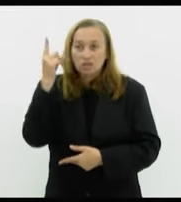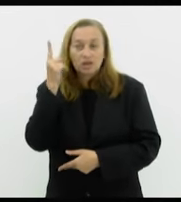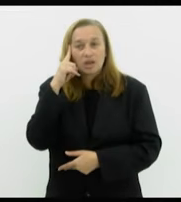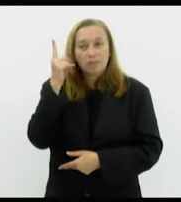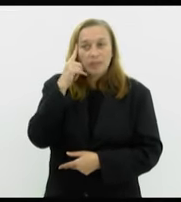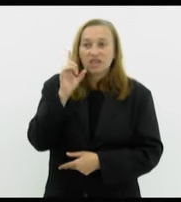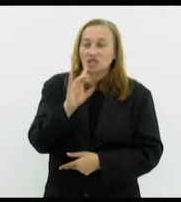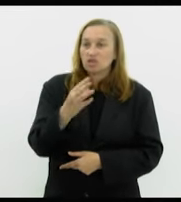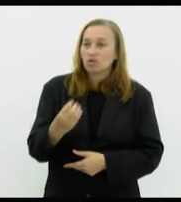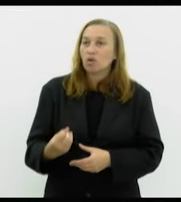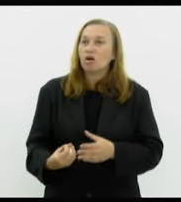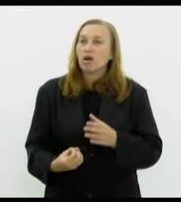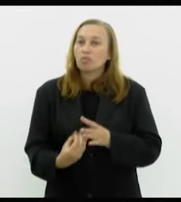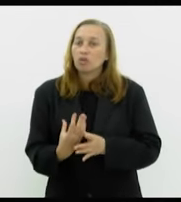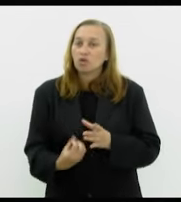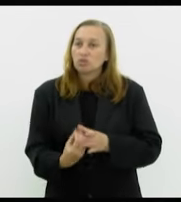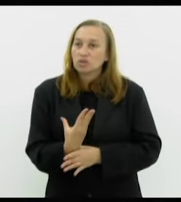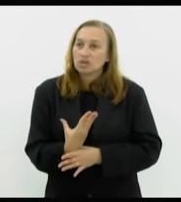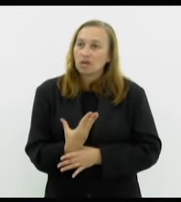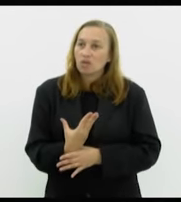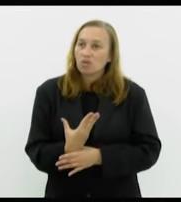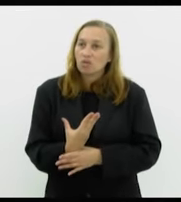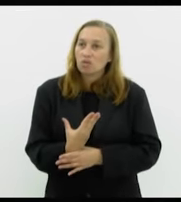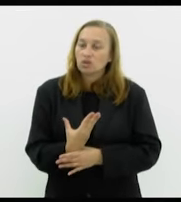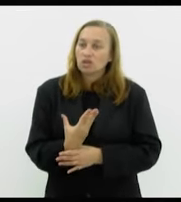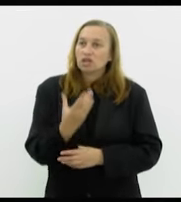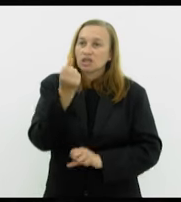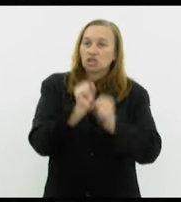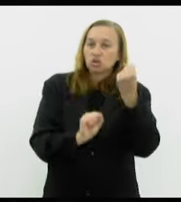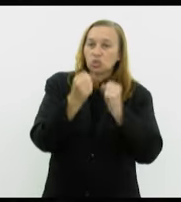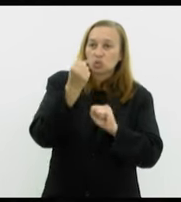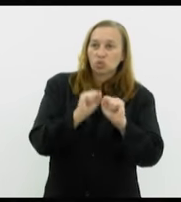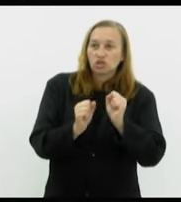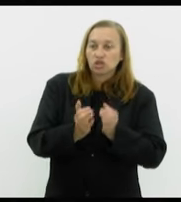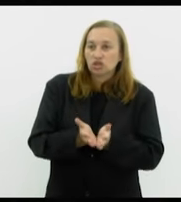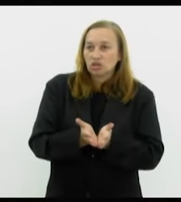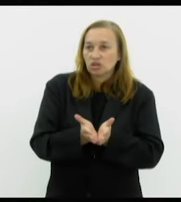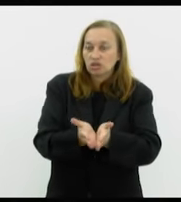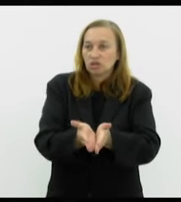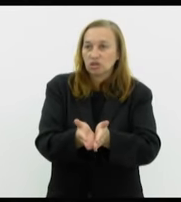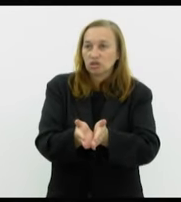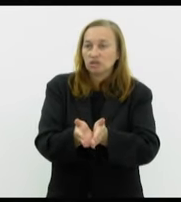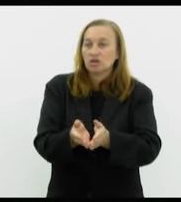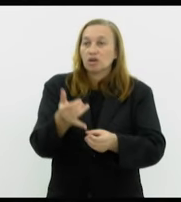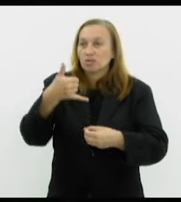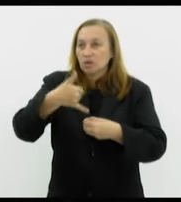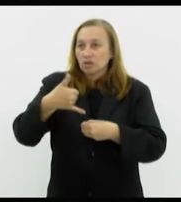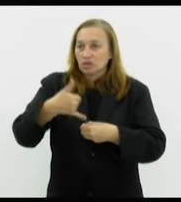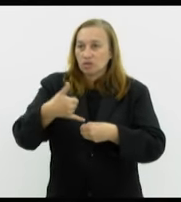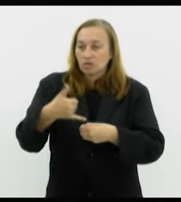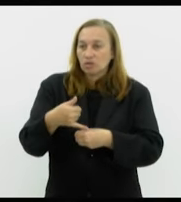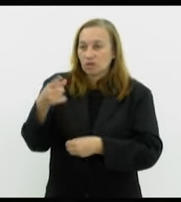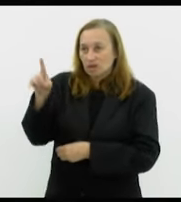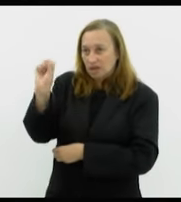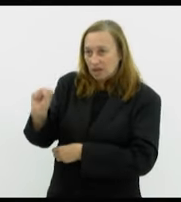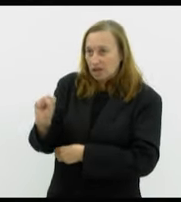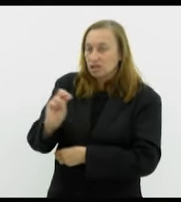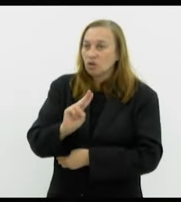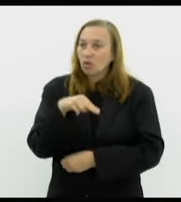cadeia produtiva da indústria naval de petróleo e gás, ou que somente a